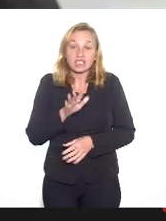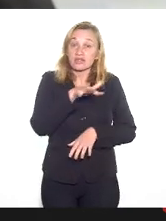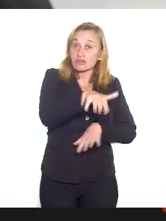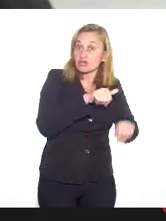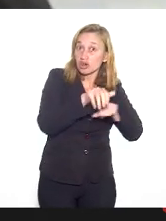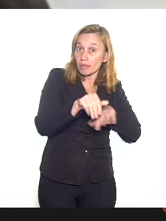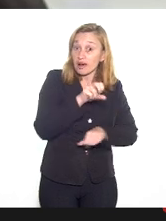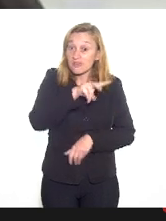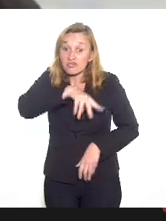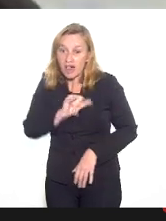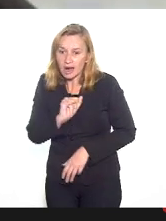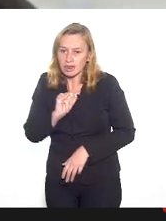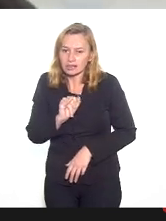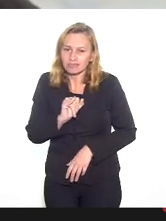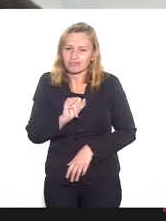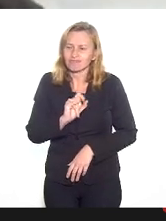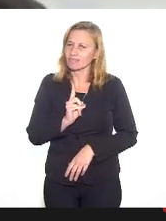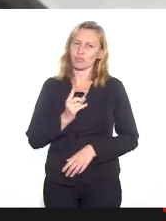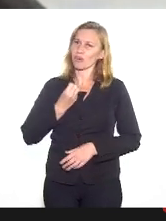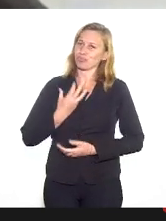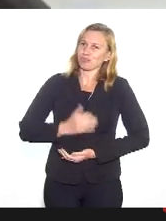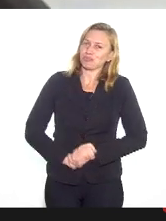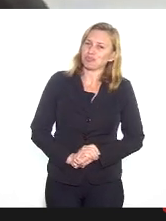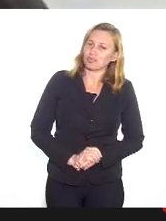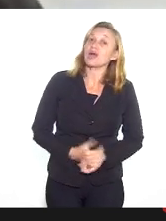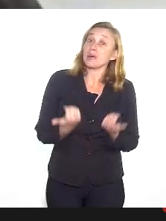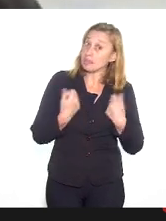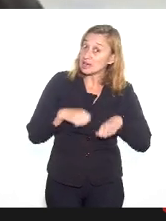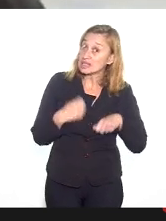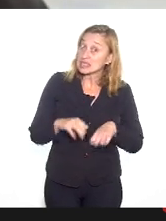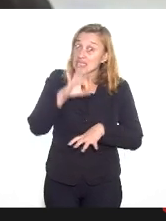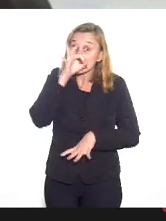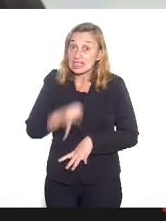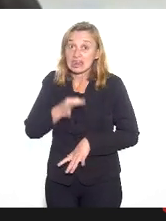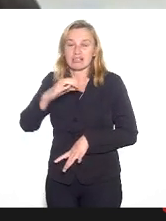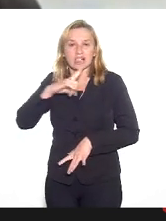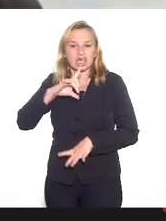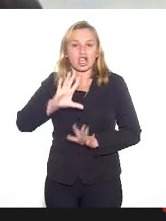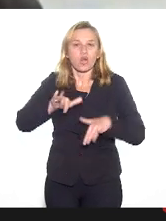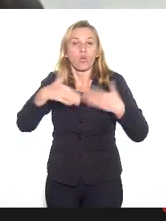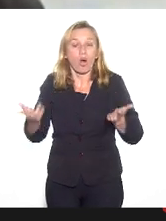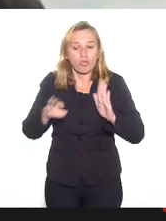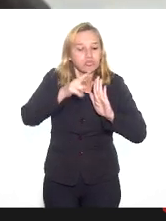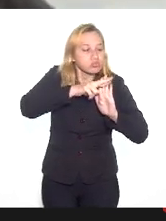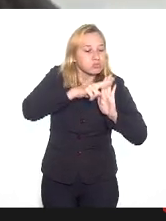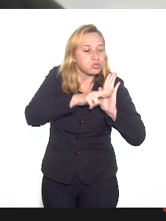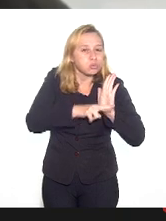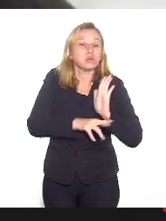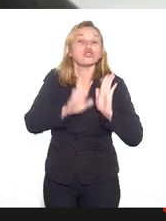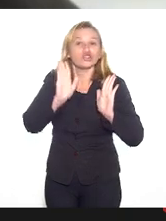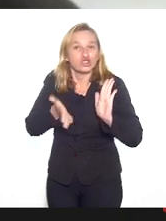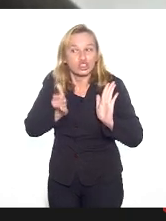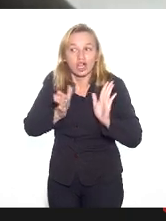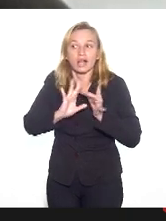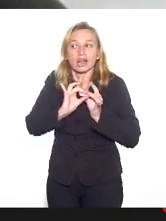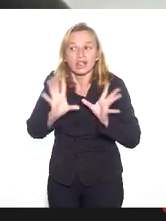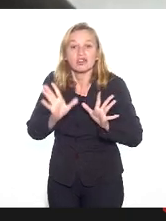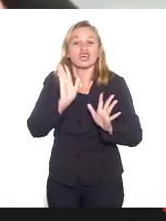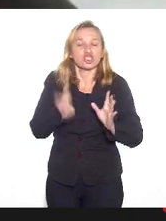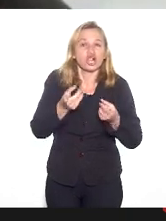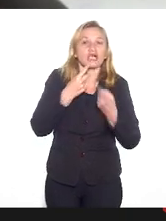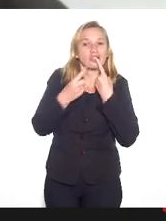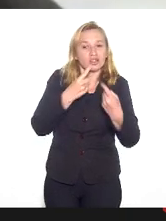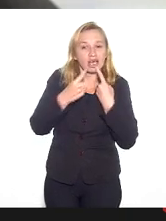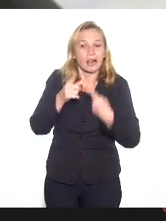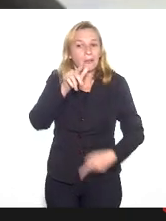chamar, não nos contenta. A gente precisa saber quais procedimentos estão abertos, já houve diálogo com